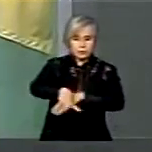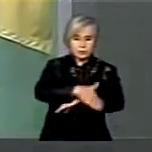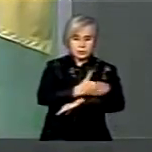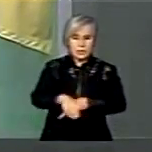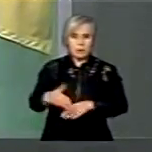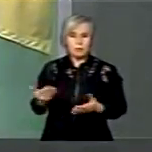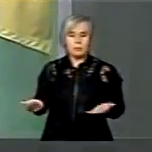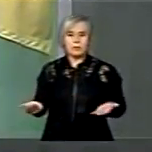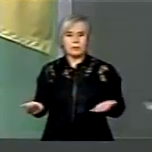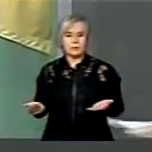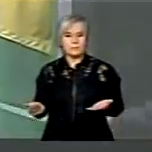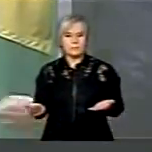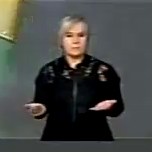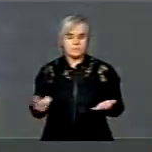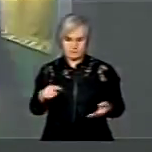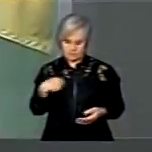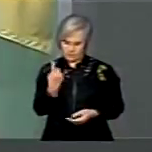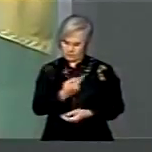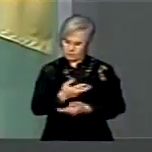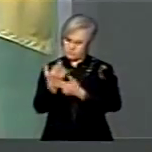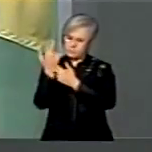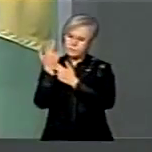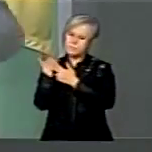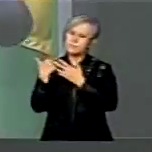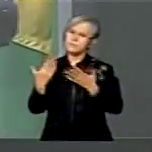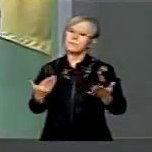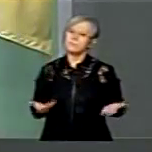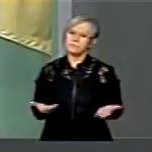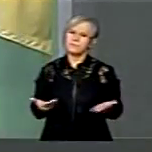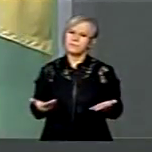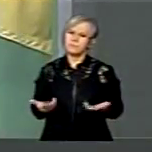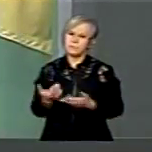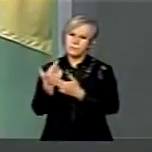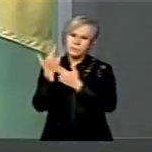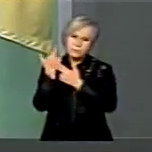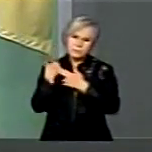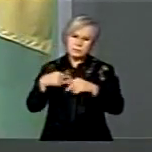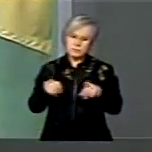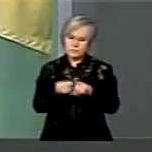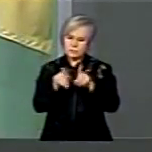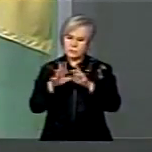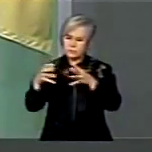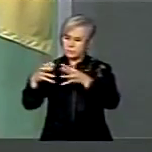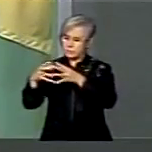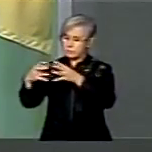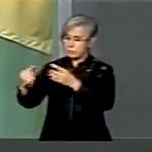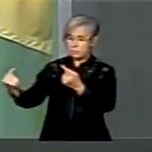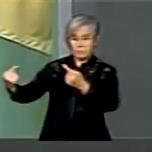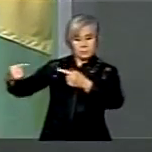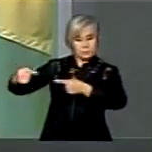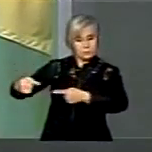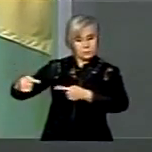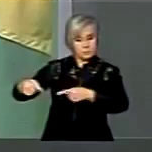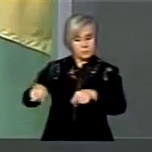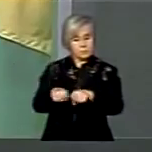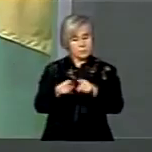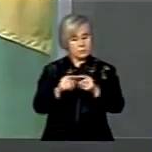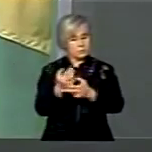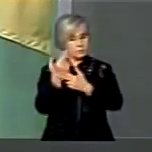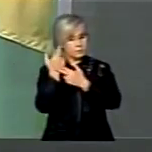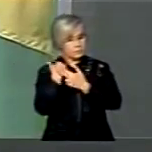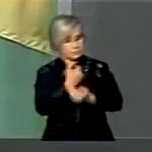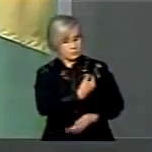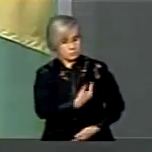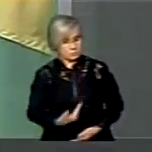momento. E é a nossa responsabilidade, e é a responsabilidade também da oposição, tanto quanto do governo,